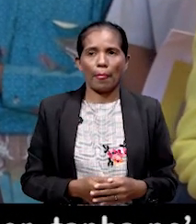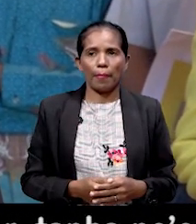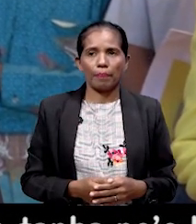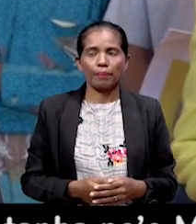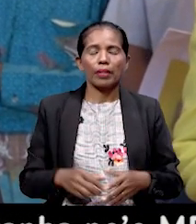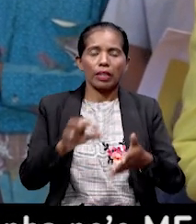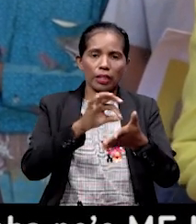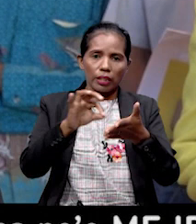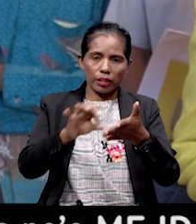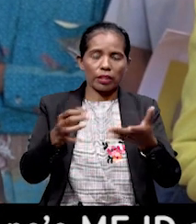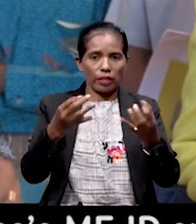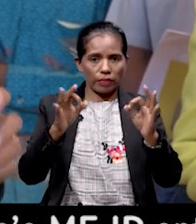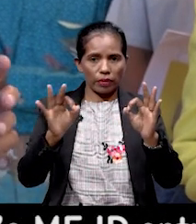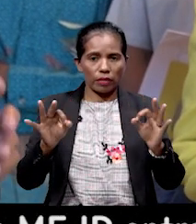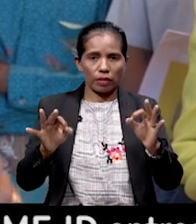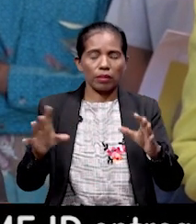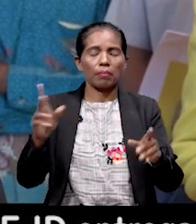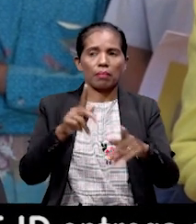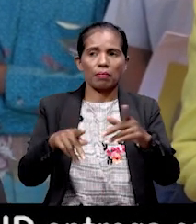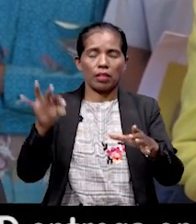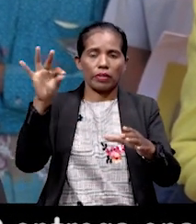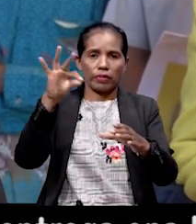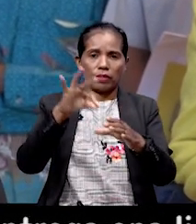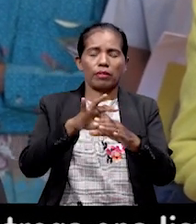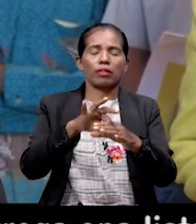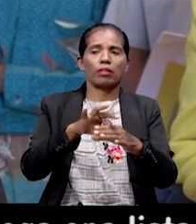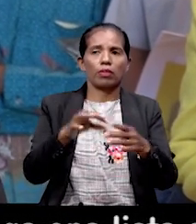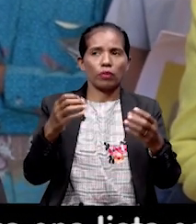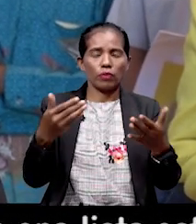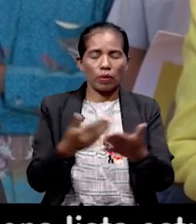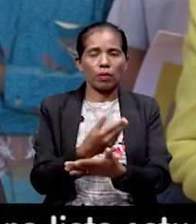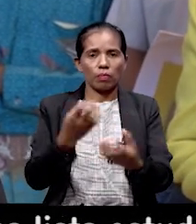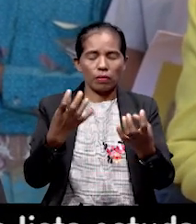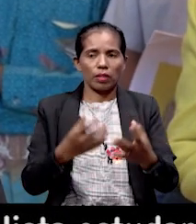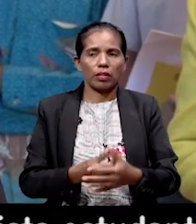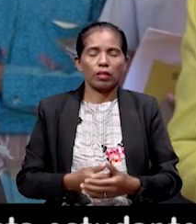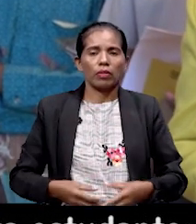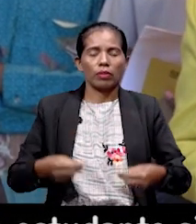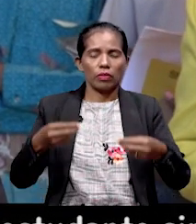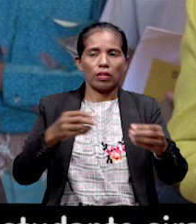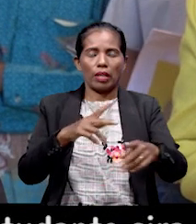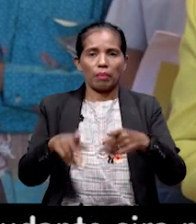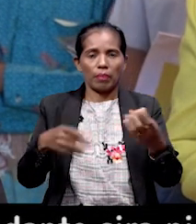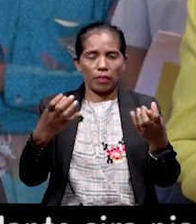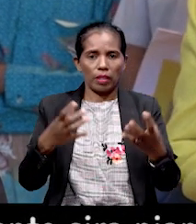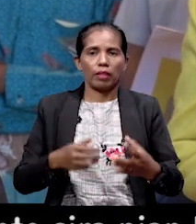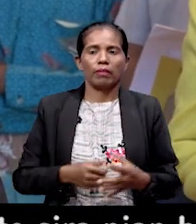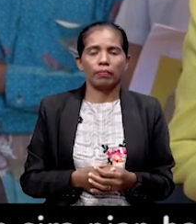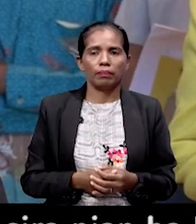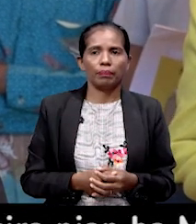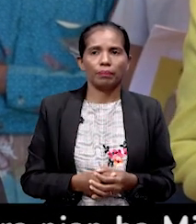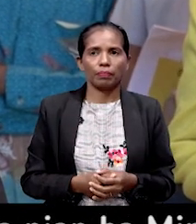resista ona eleitores Fombalo, resistamos, atualizamos ema eleitores Lubunida.